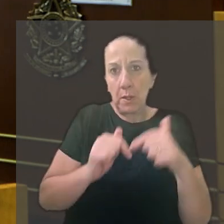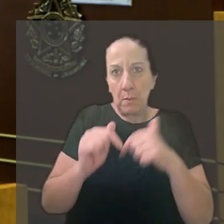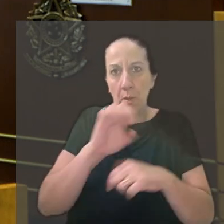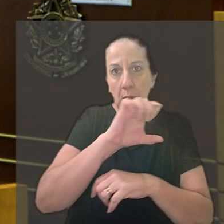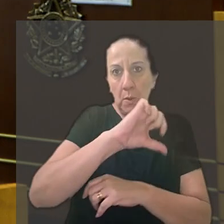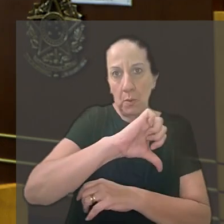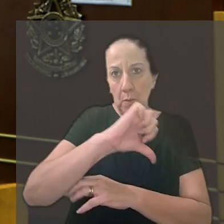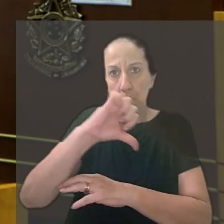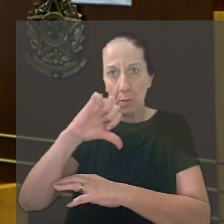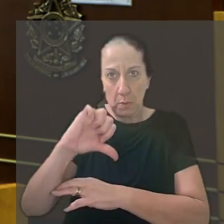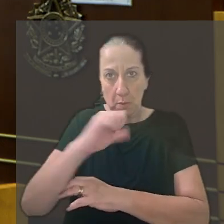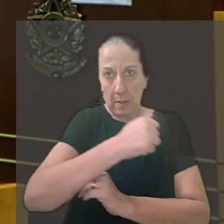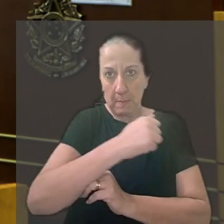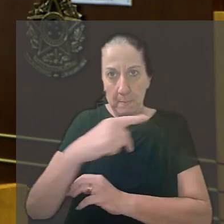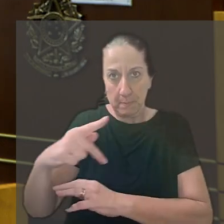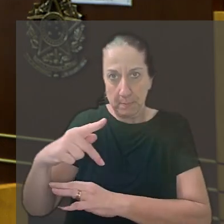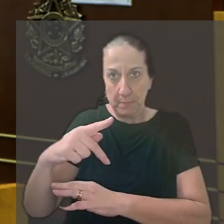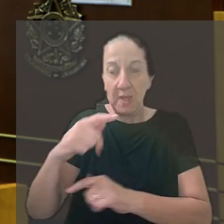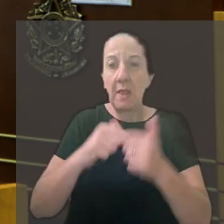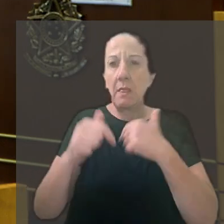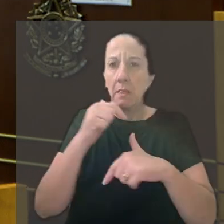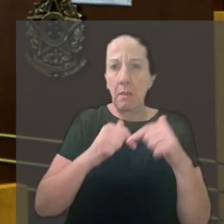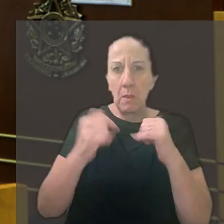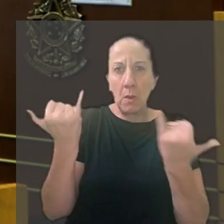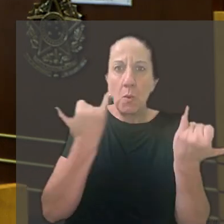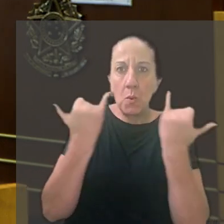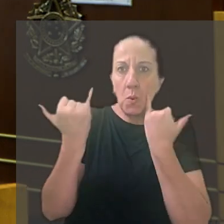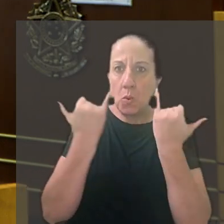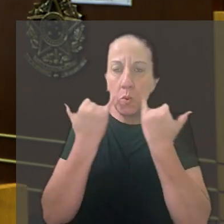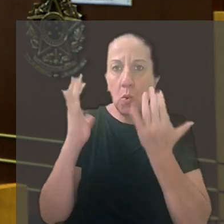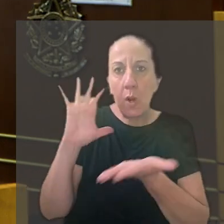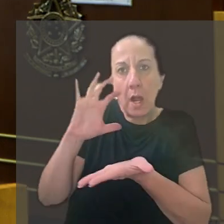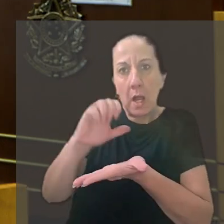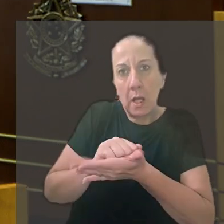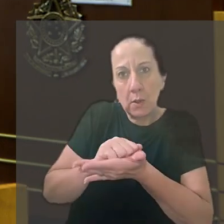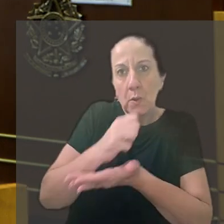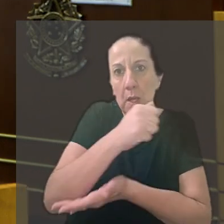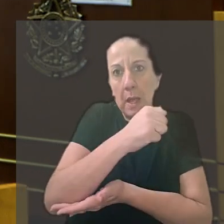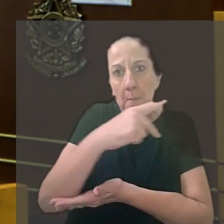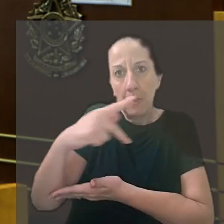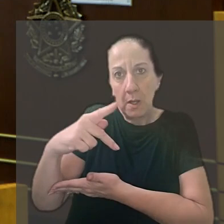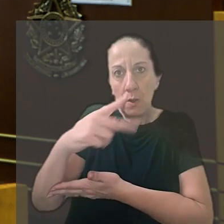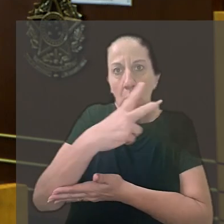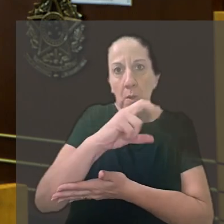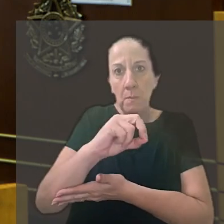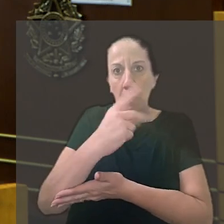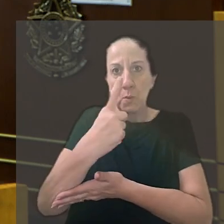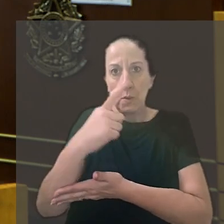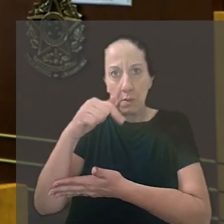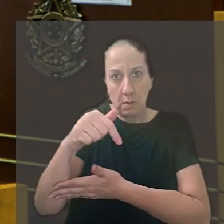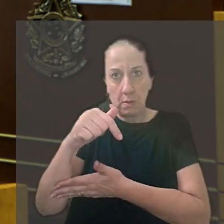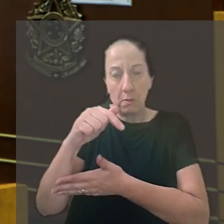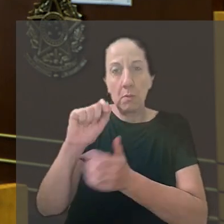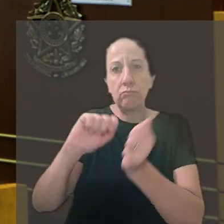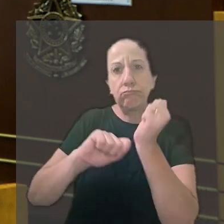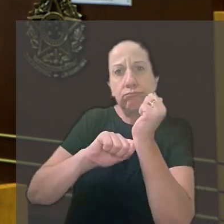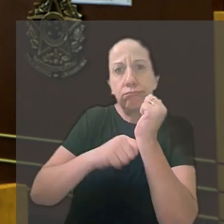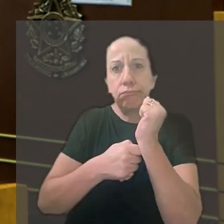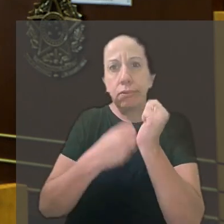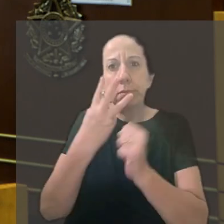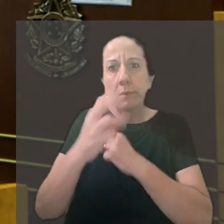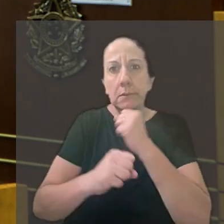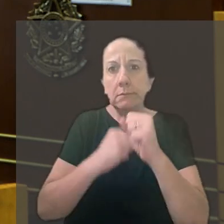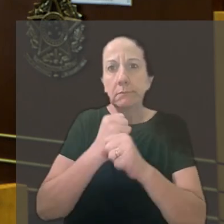de vínculo empregatício com a 99. O trabalhador informou que se cadastrou na plataforma em 2017, mas